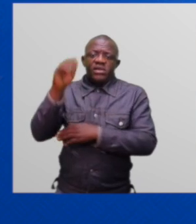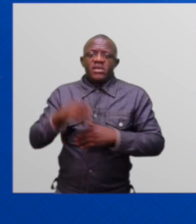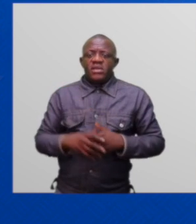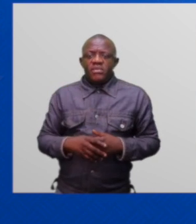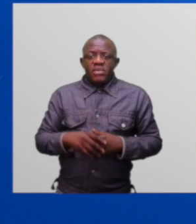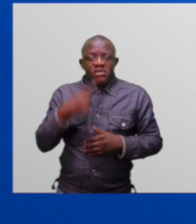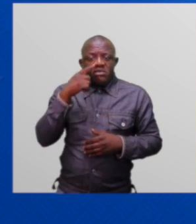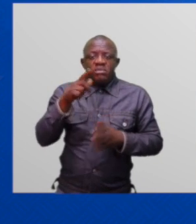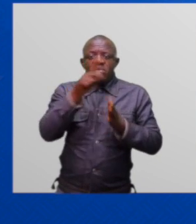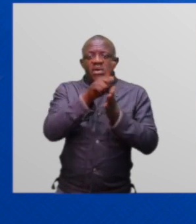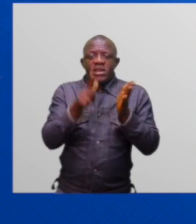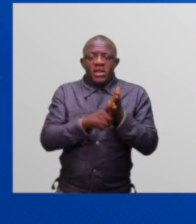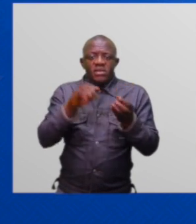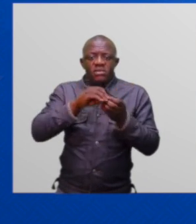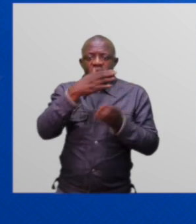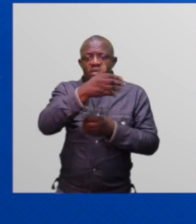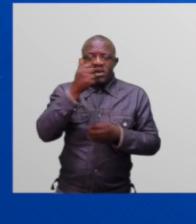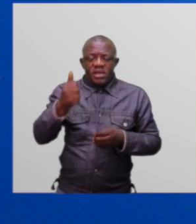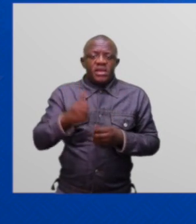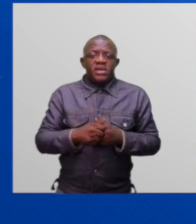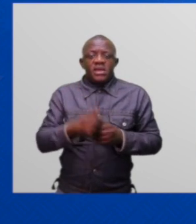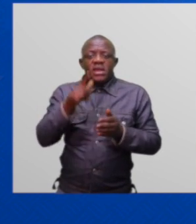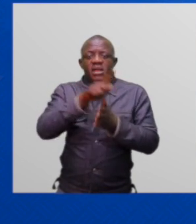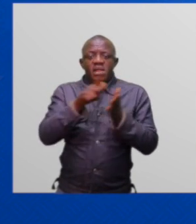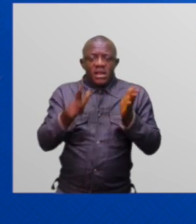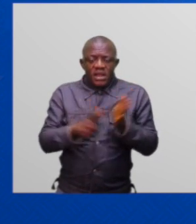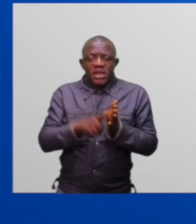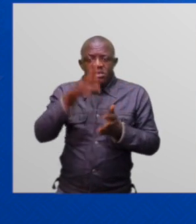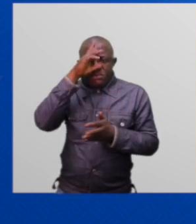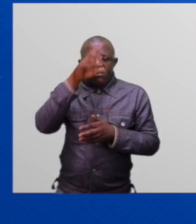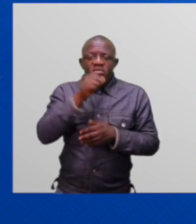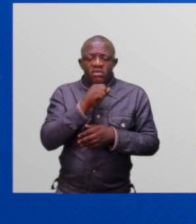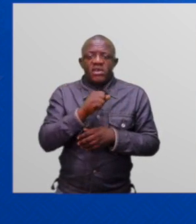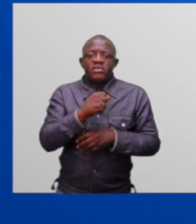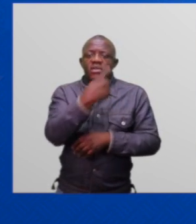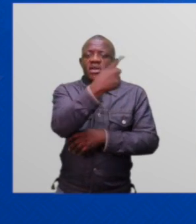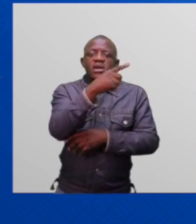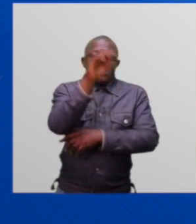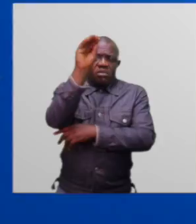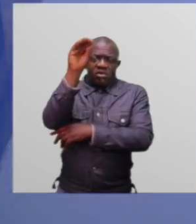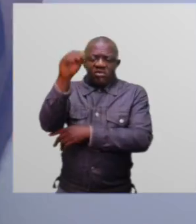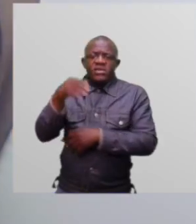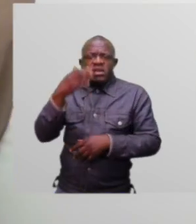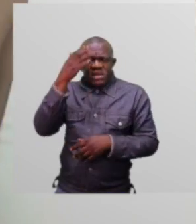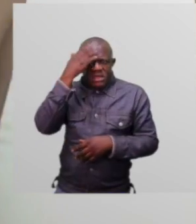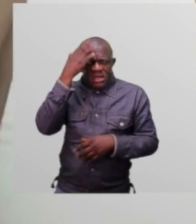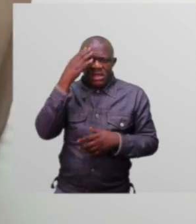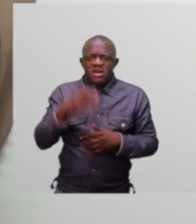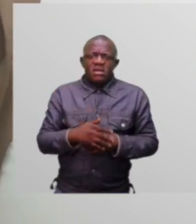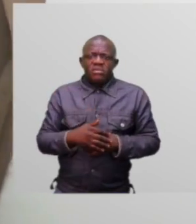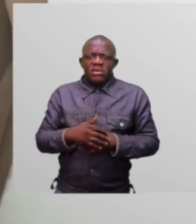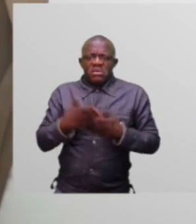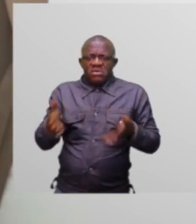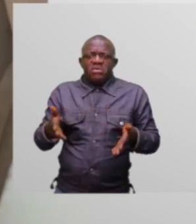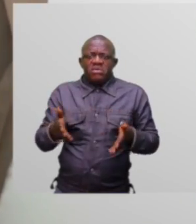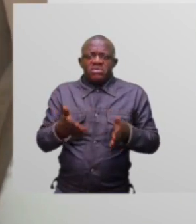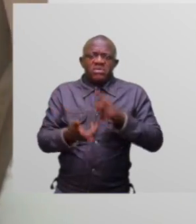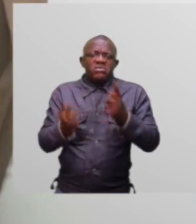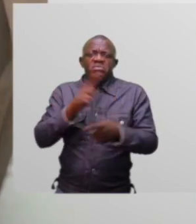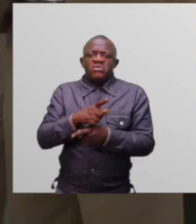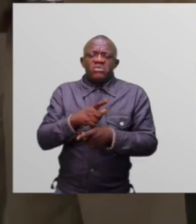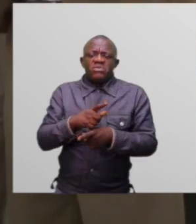15-16, Lei da Administração Local do Estado, que consagra um centralismo extremo em que o